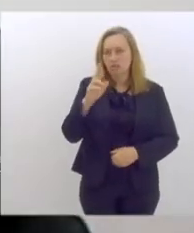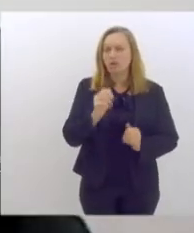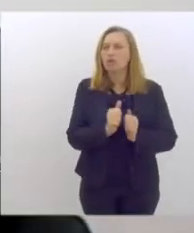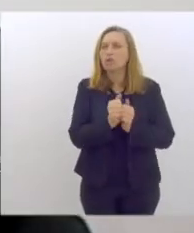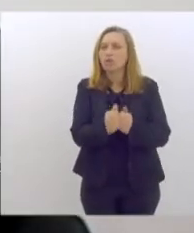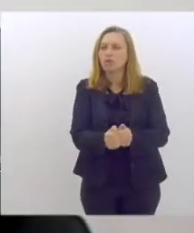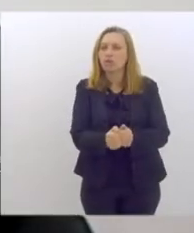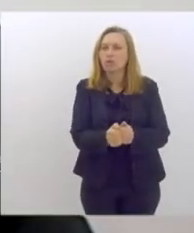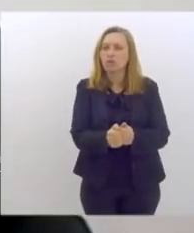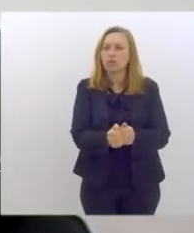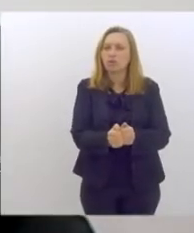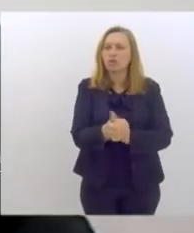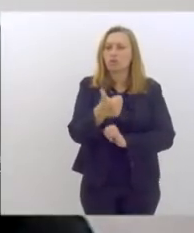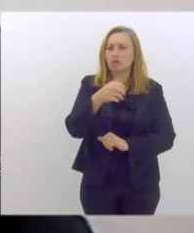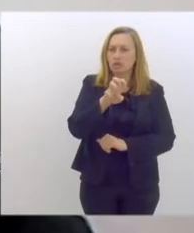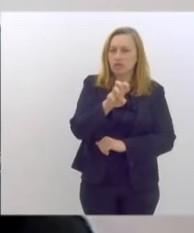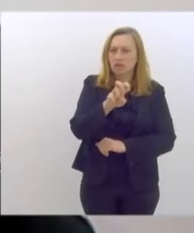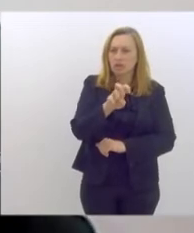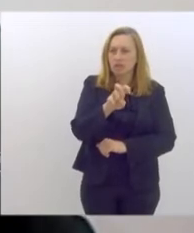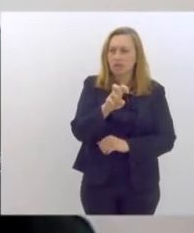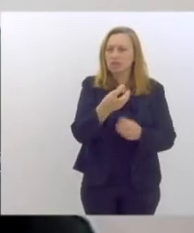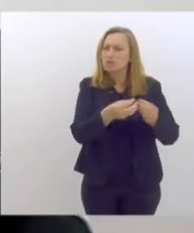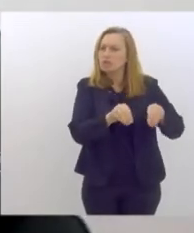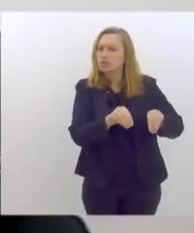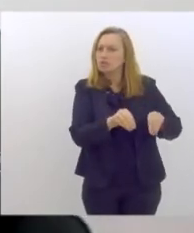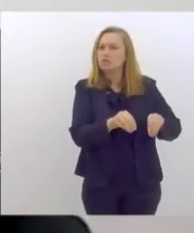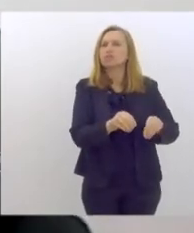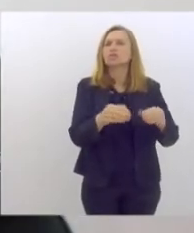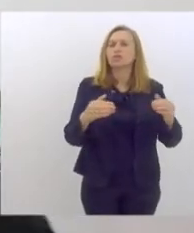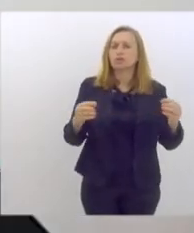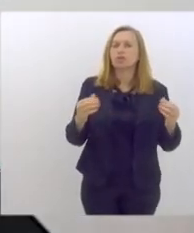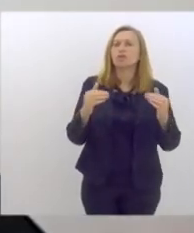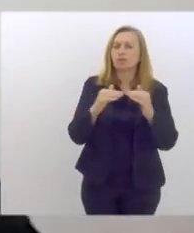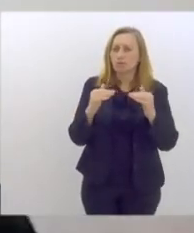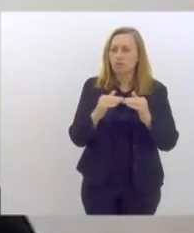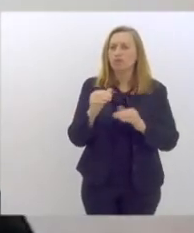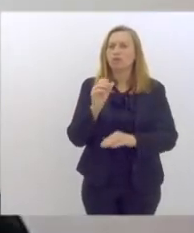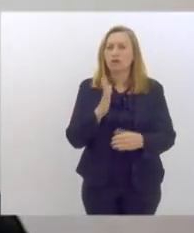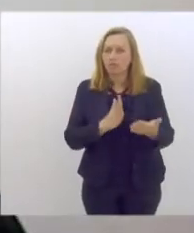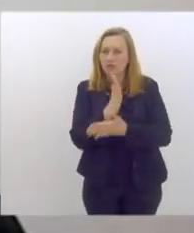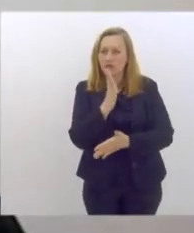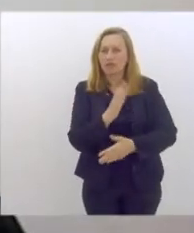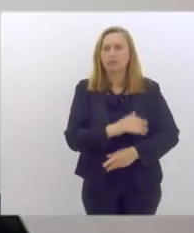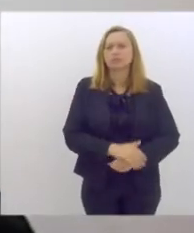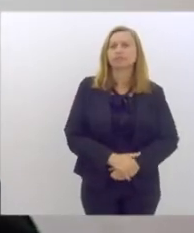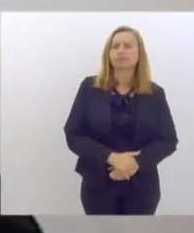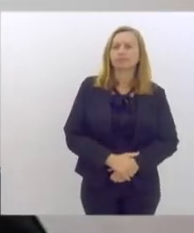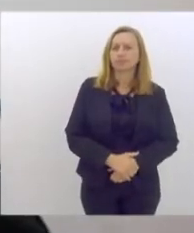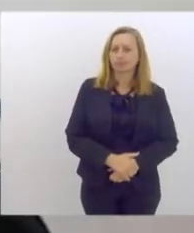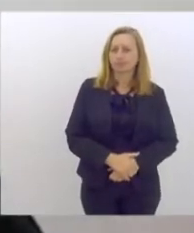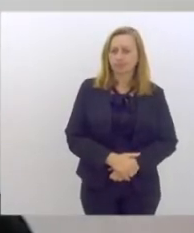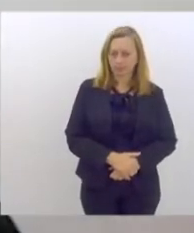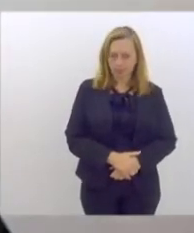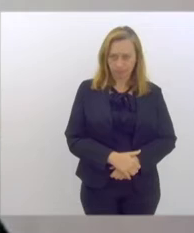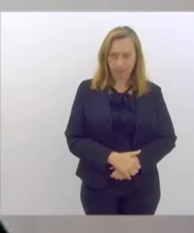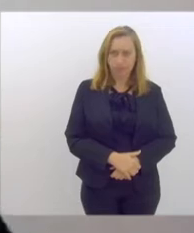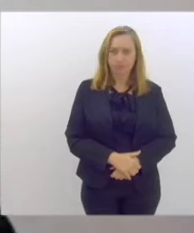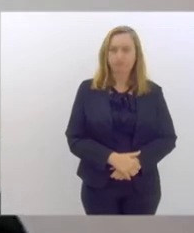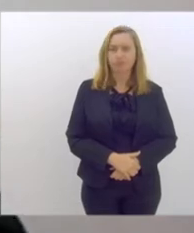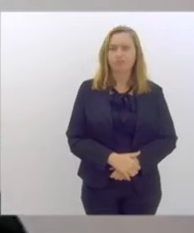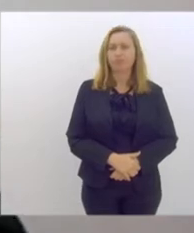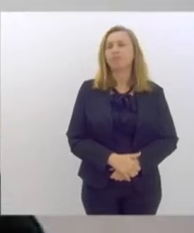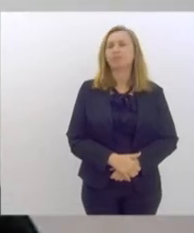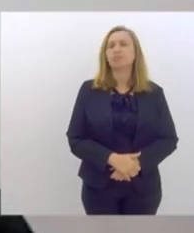o seu console então ao 15 ela vai embora realidade companhia então aprovado é bom ouvir